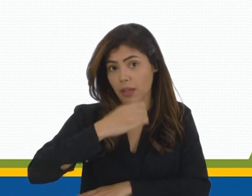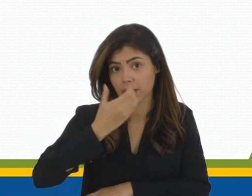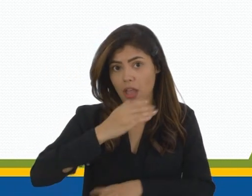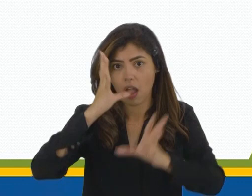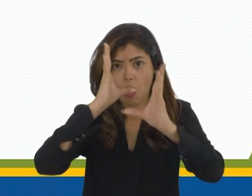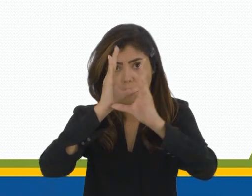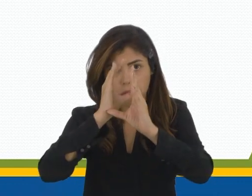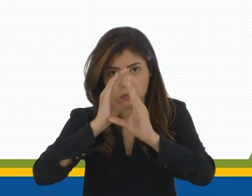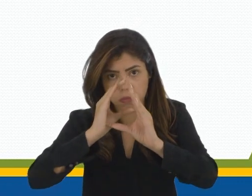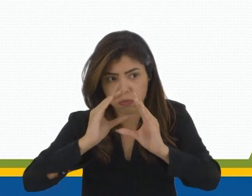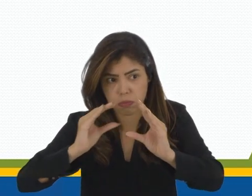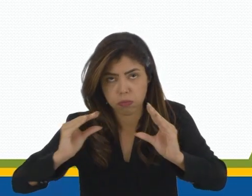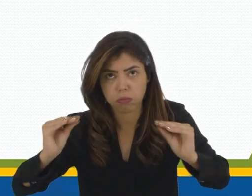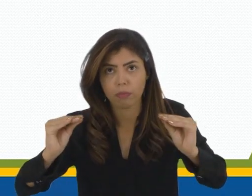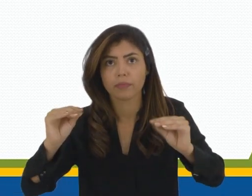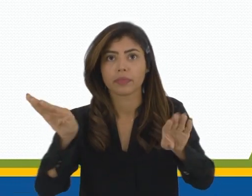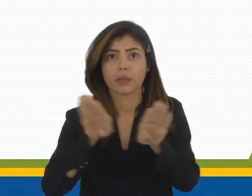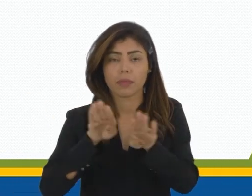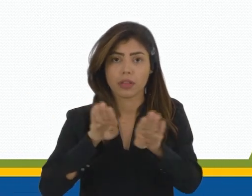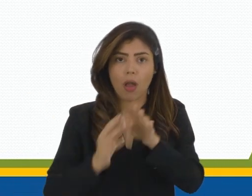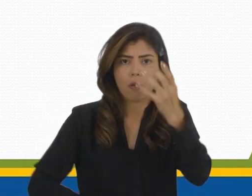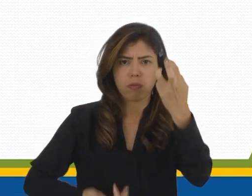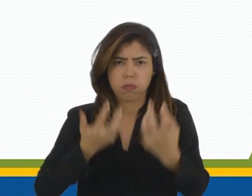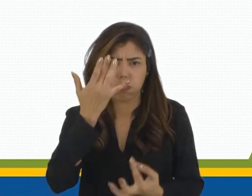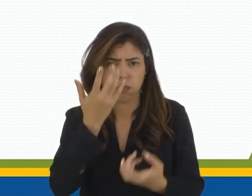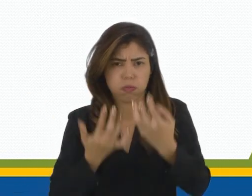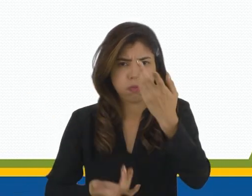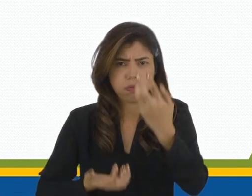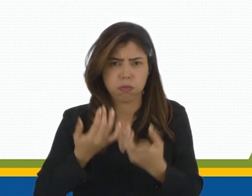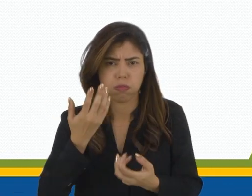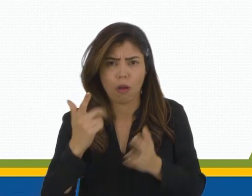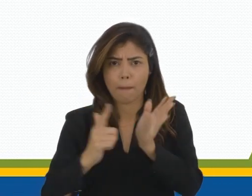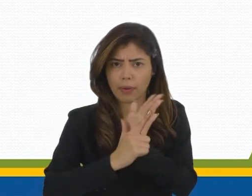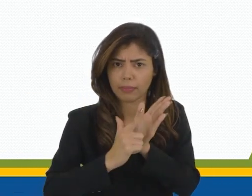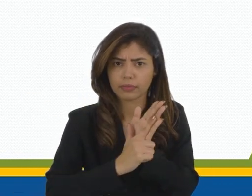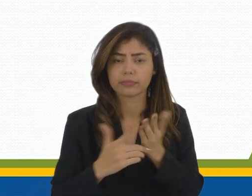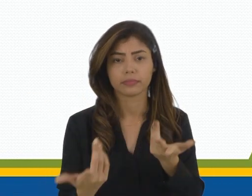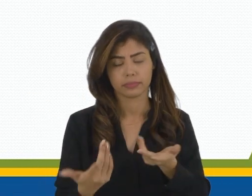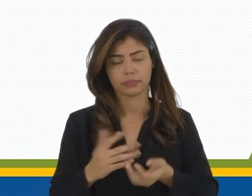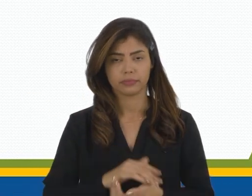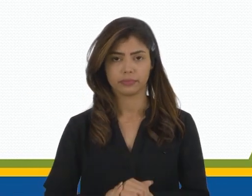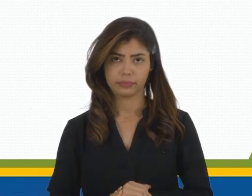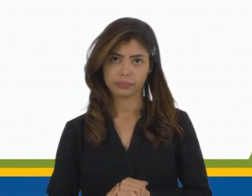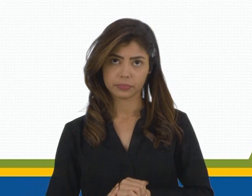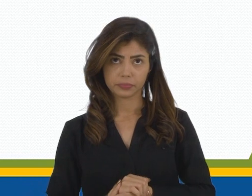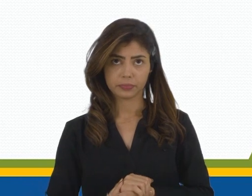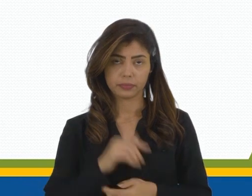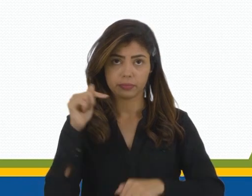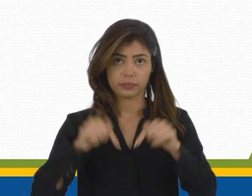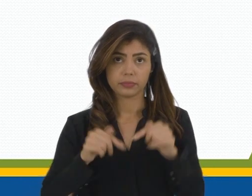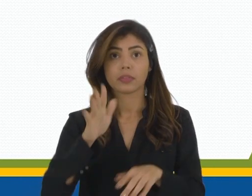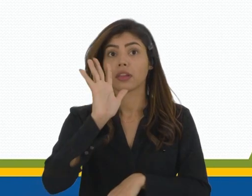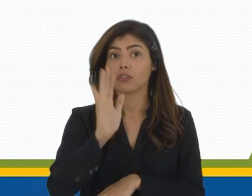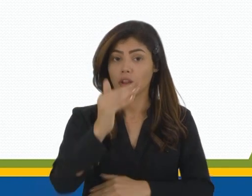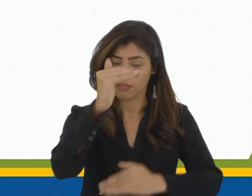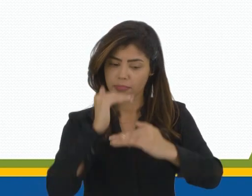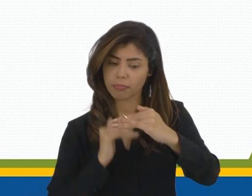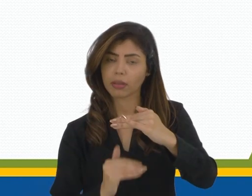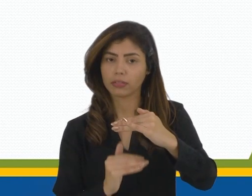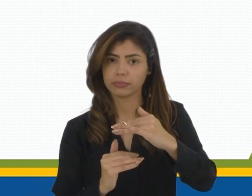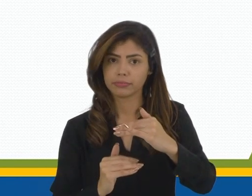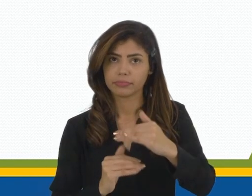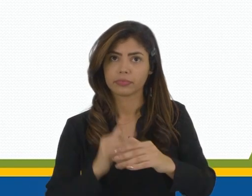e a gente tem um papel queimando, sofrendo uma combustão. Todos são fenômenos químicos. Embaixo nós temos os físicos, nós temos o